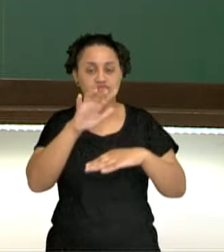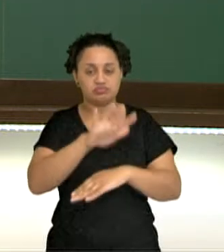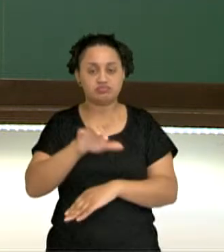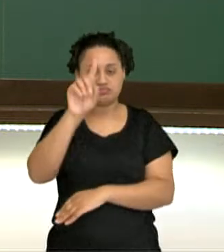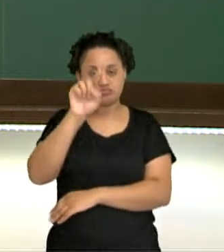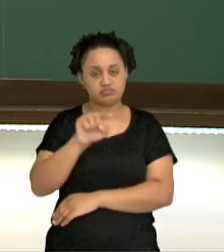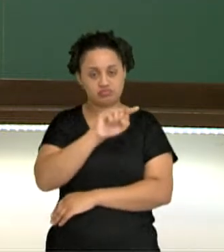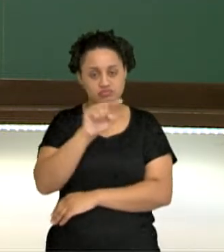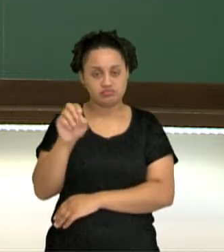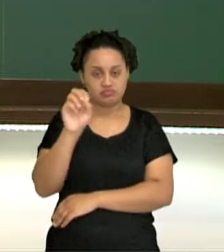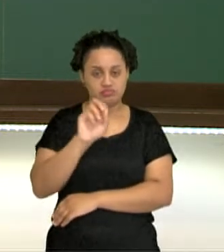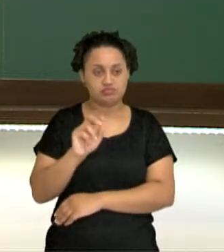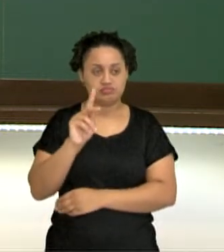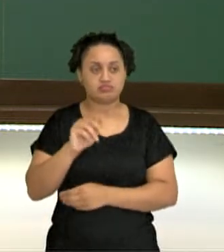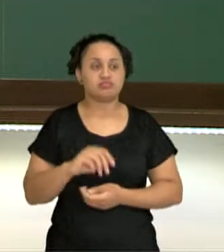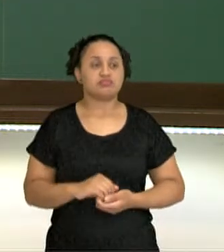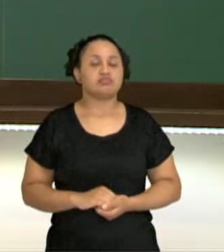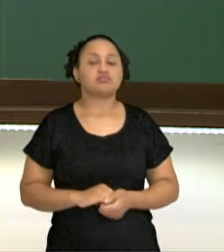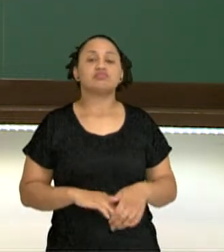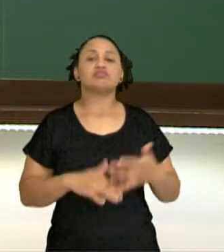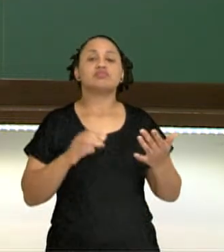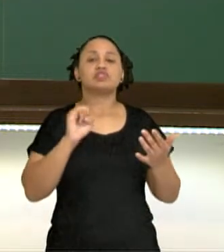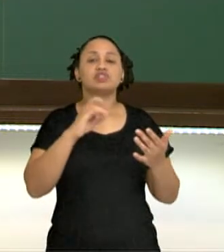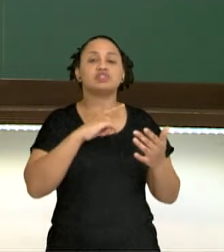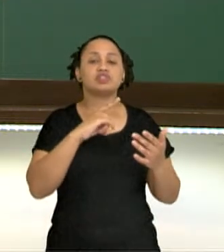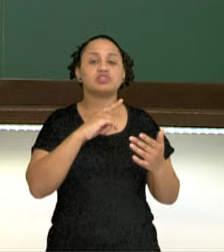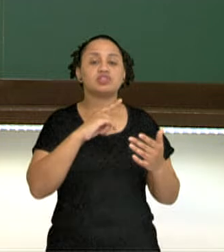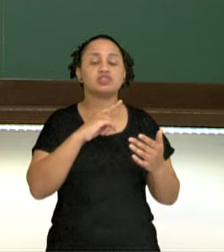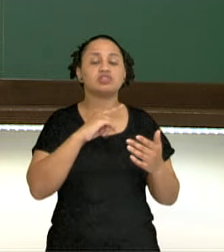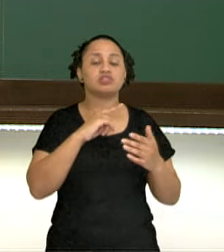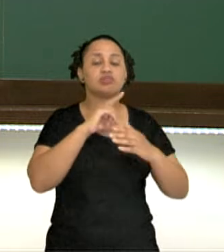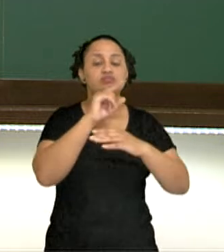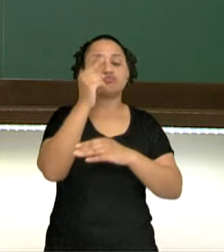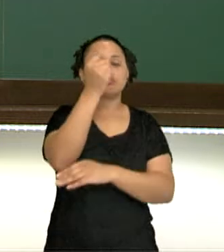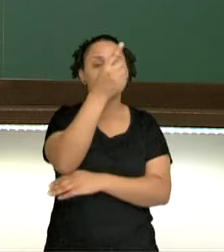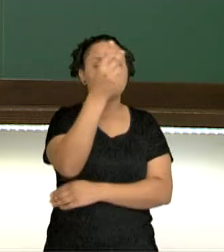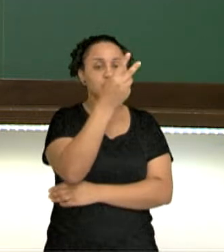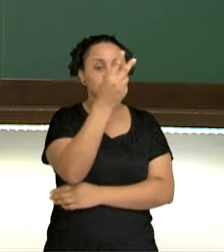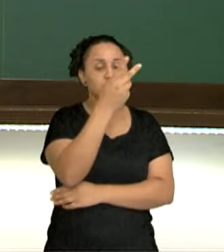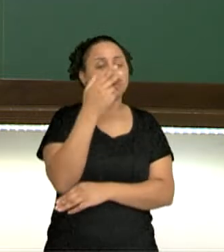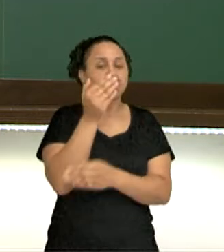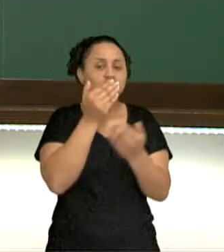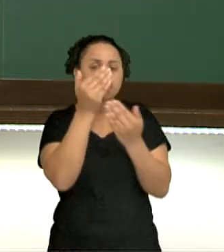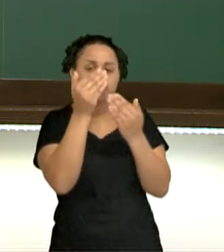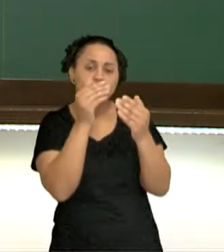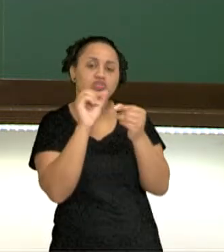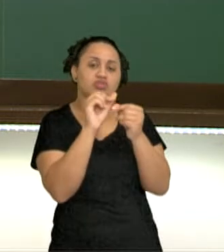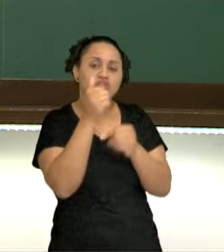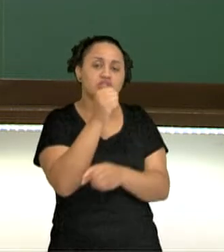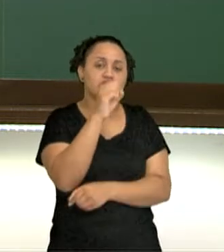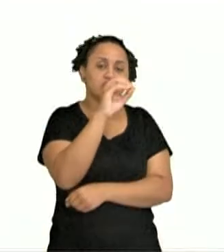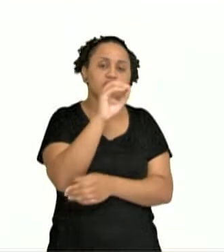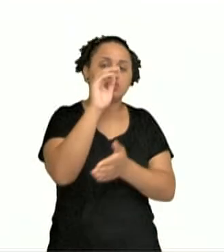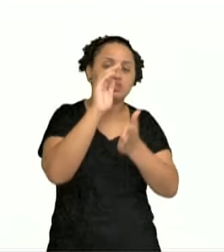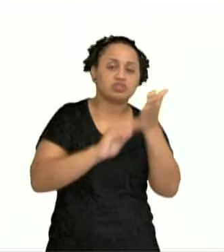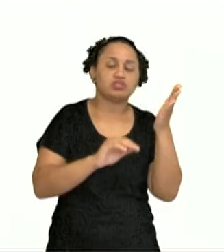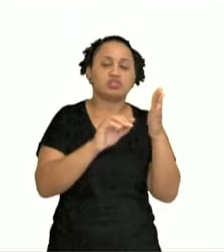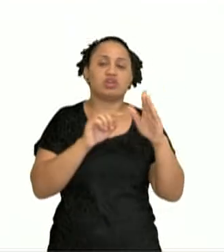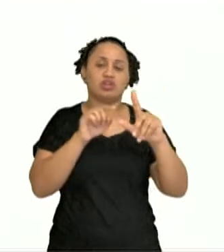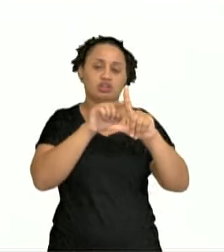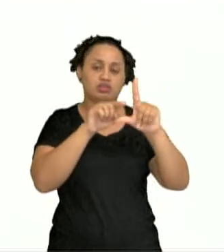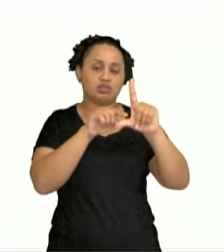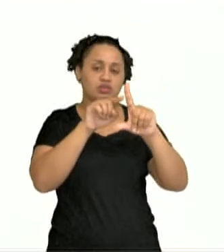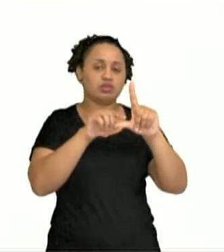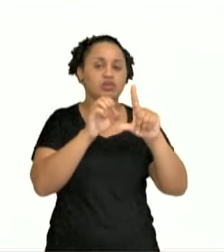cartesiano. Ok? Então, se eu tiver um ângulo no segundo quadrante, eu vou comparar lá e fazer 180 menos o ângulo. Se eu tiver um